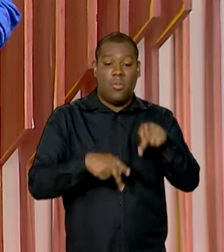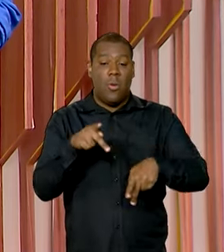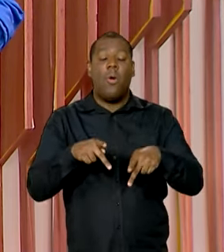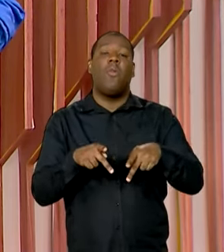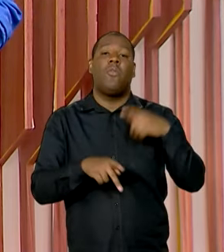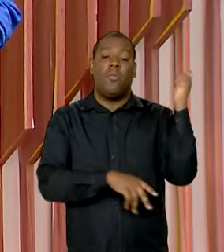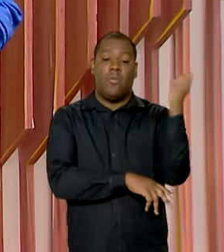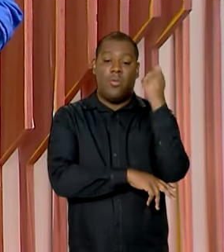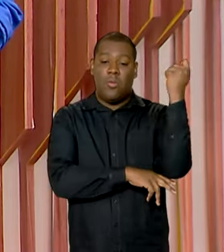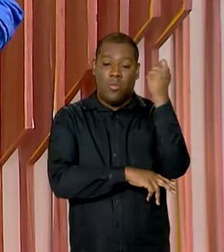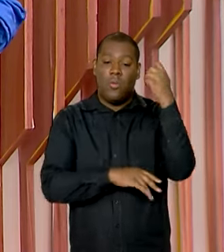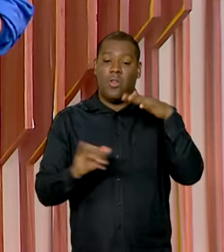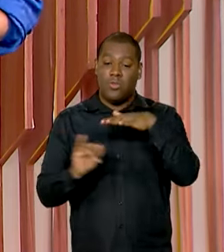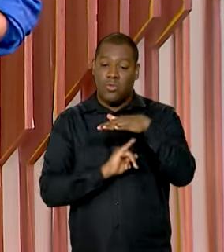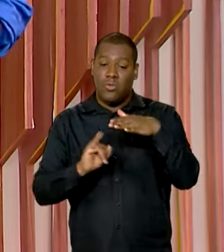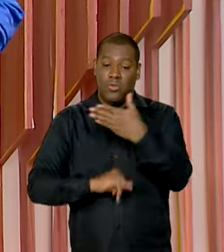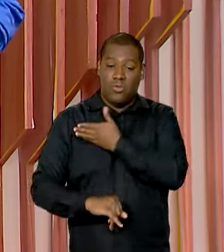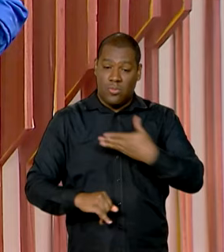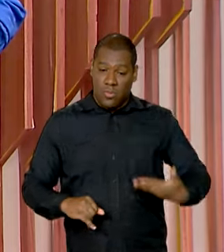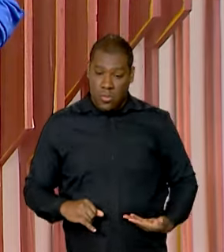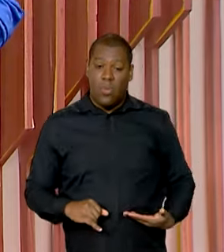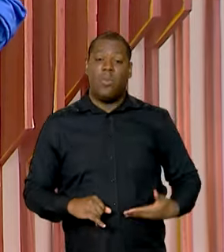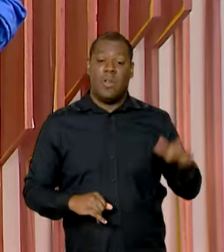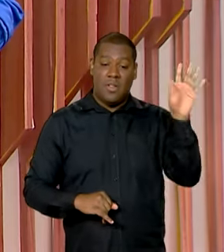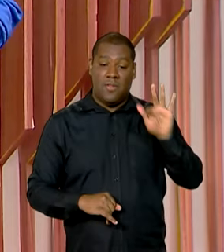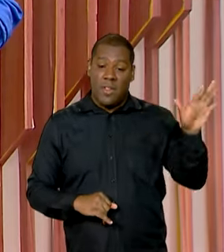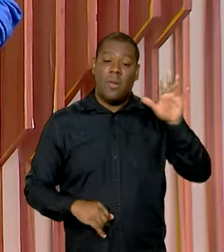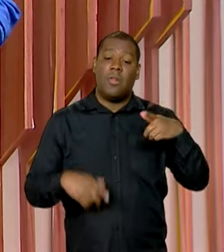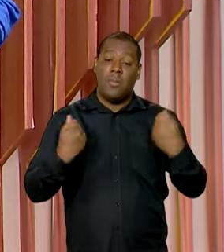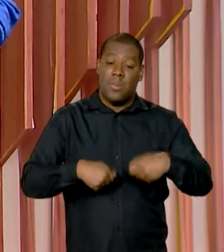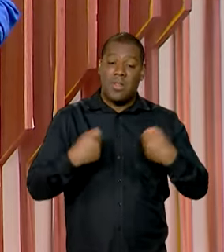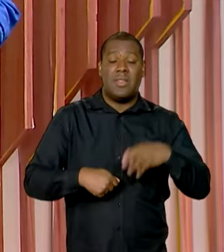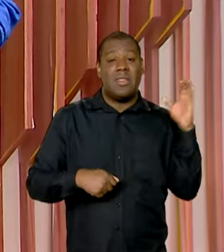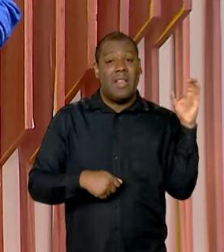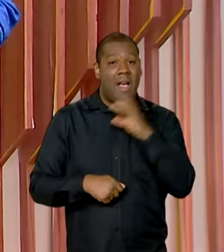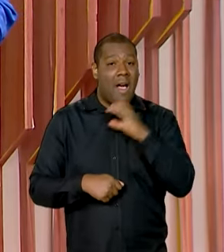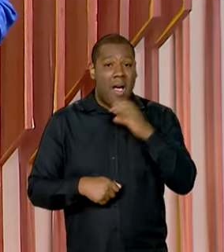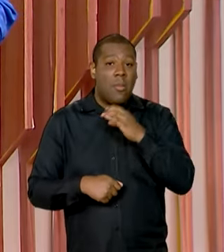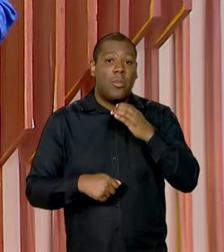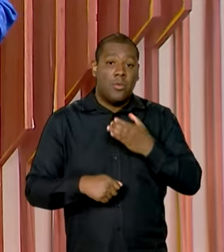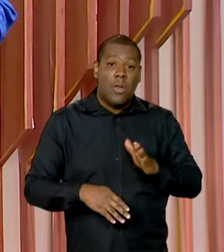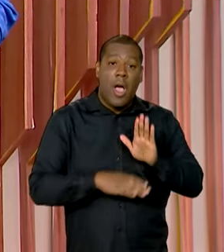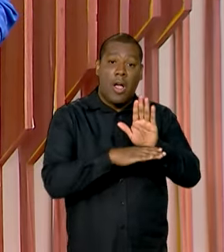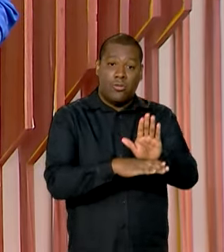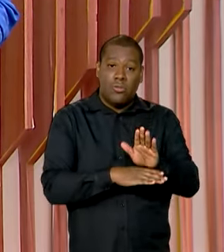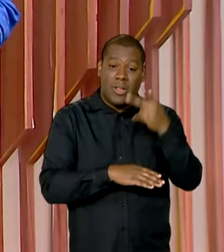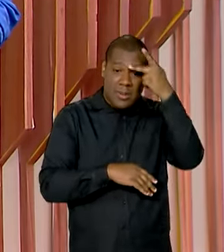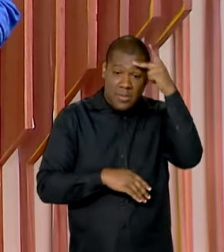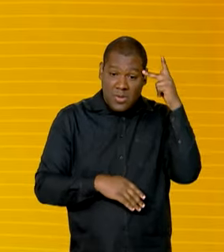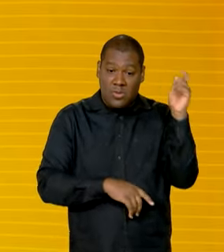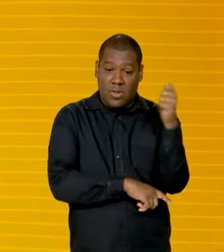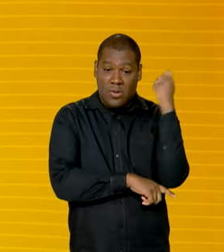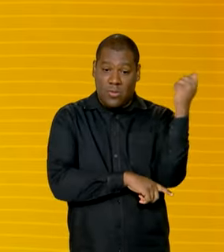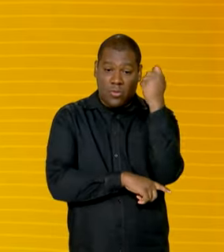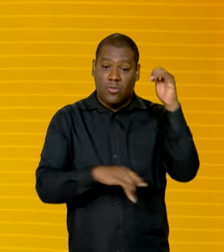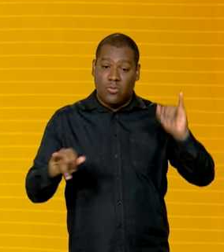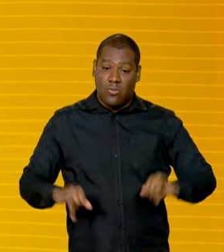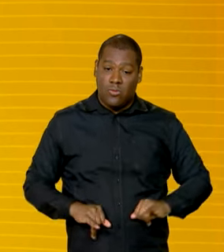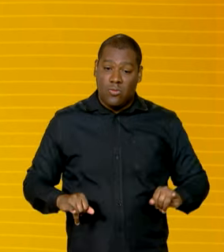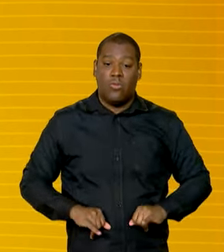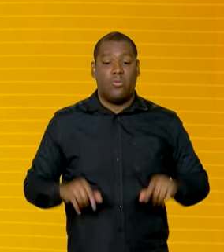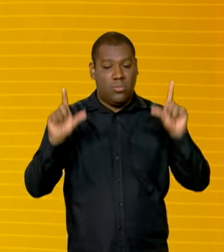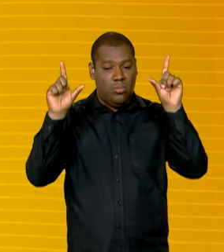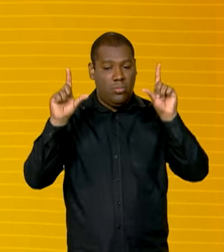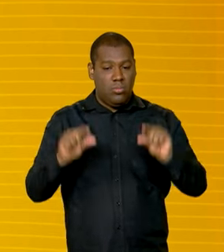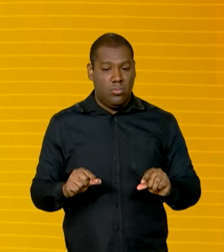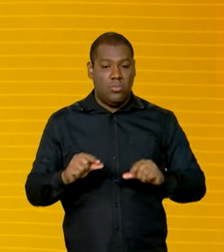os órgãos de governo precisam agir rapidamente para diminuir o sofrimento de quem perdeu tudo. A vinda do